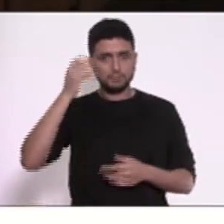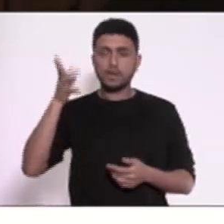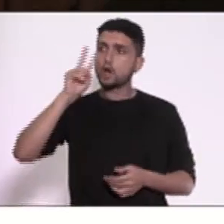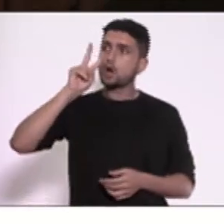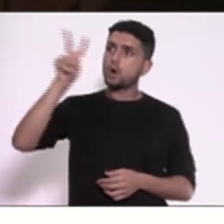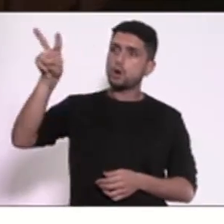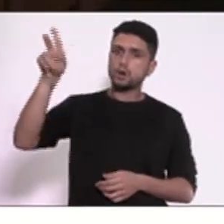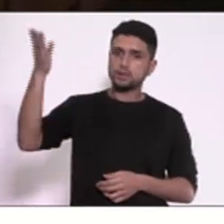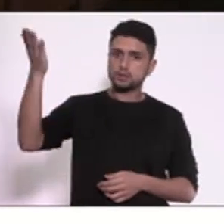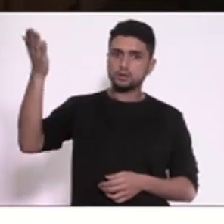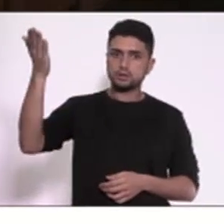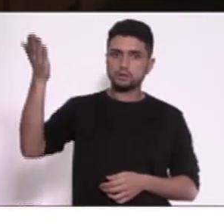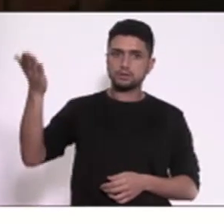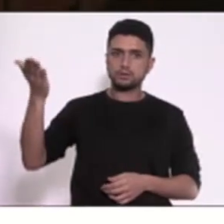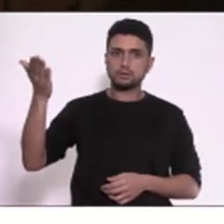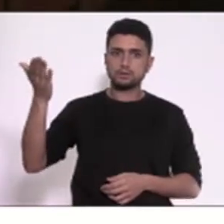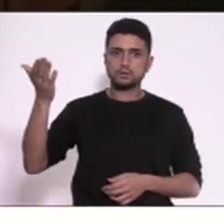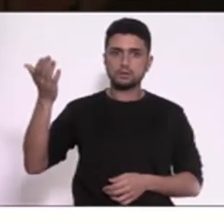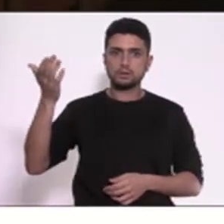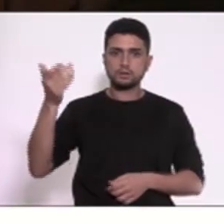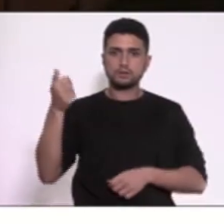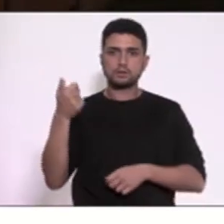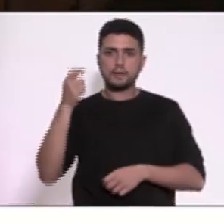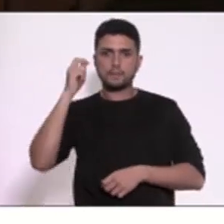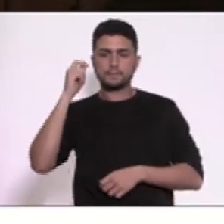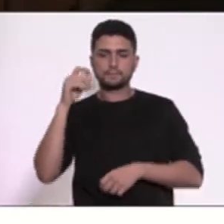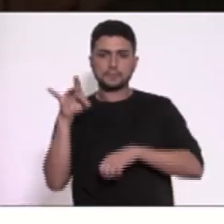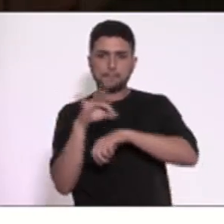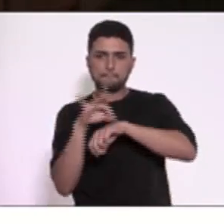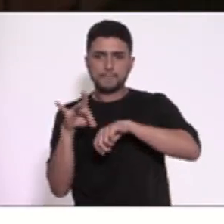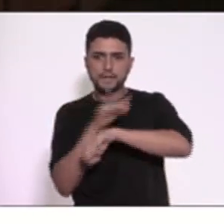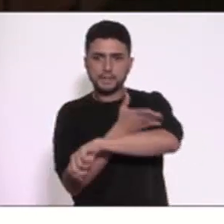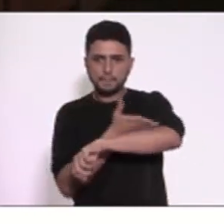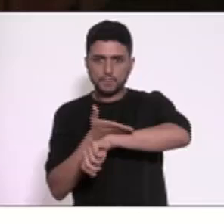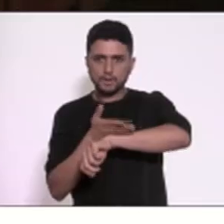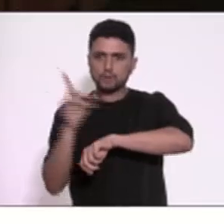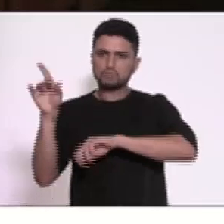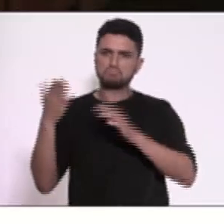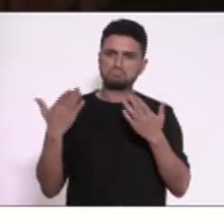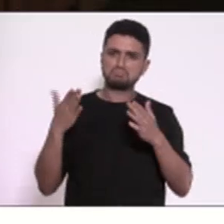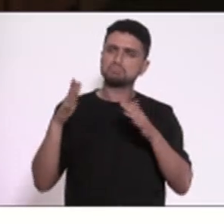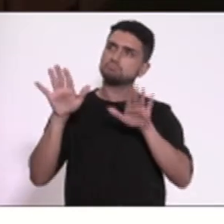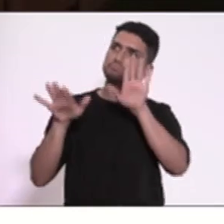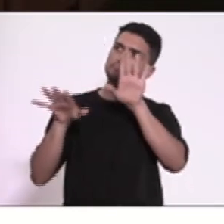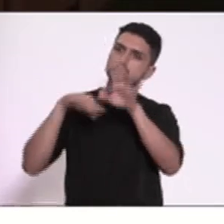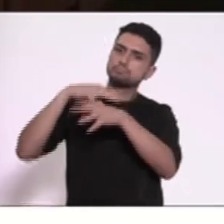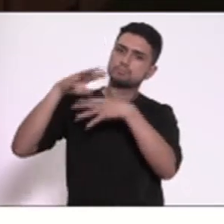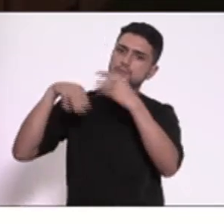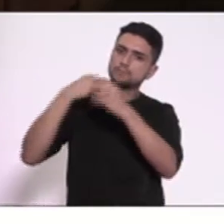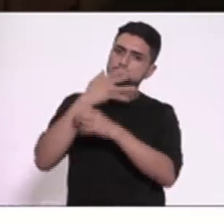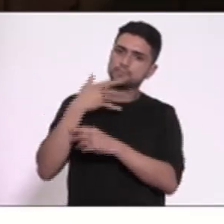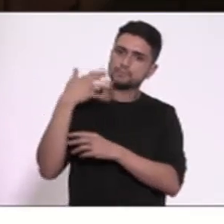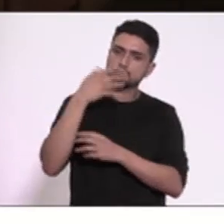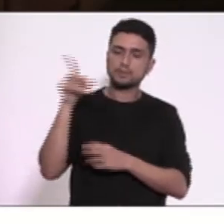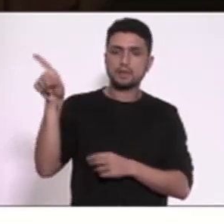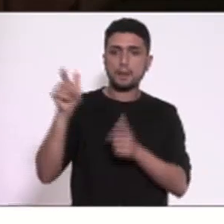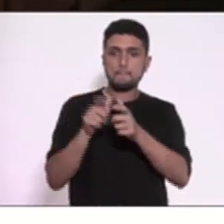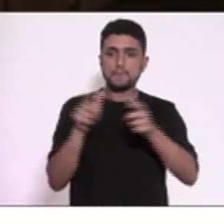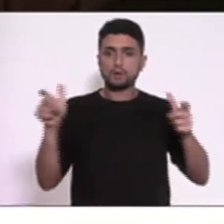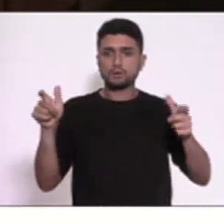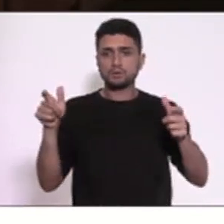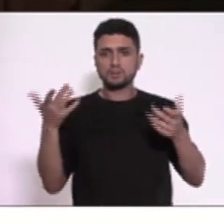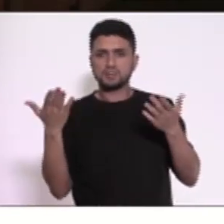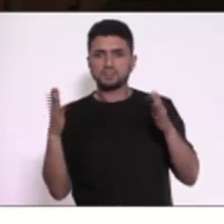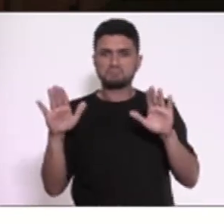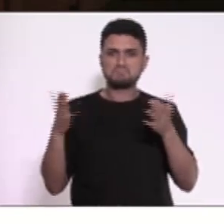você é preto e branco, né, meio sépia, mas você já identifica que a média ali é branca e talvez você ache 1